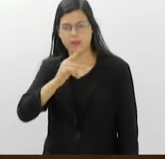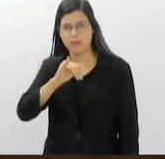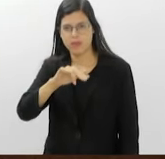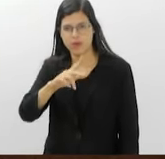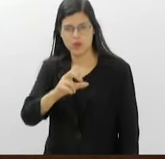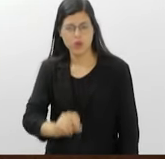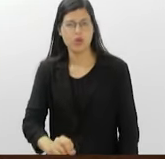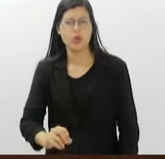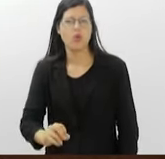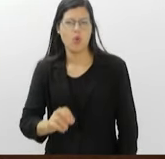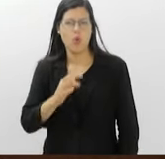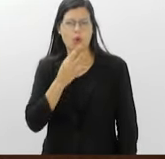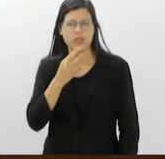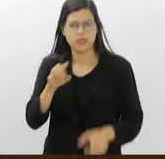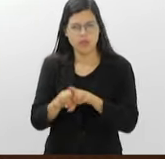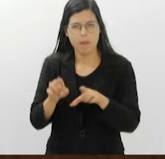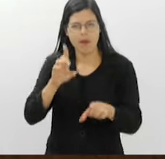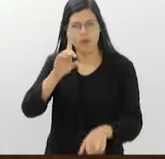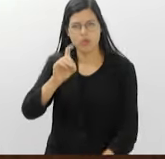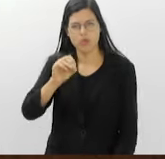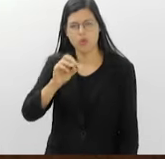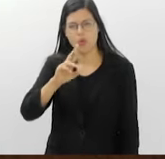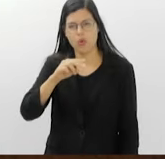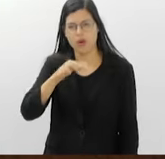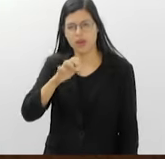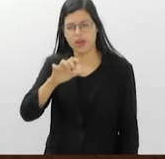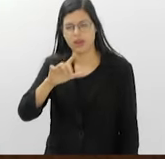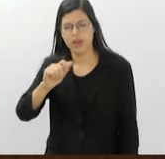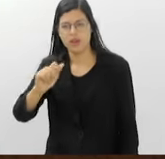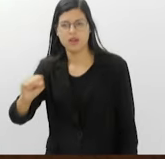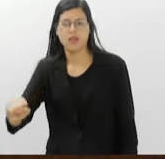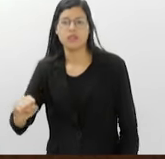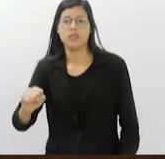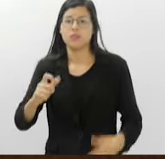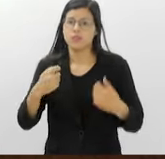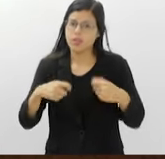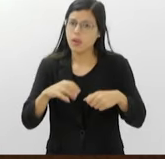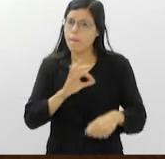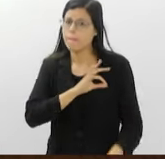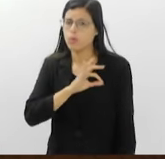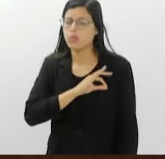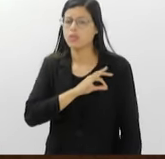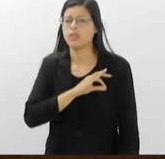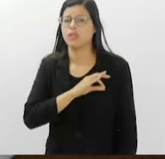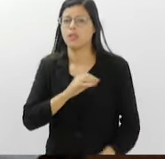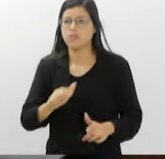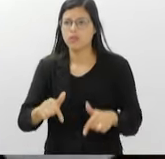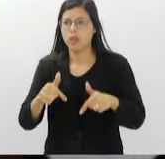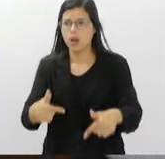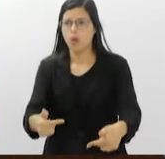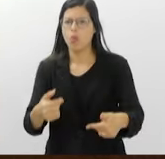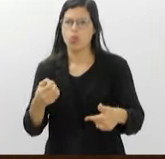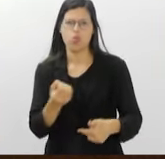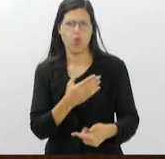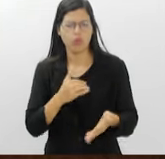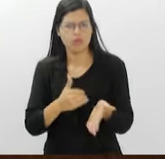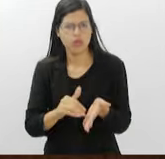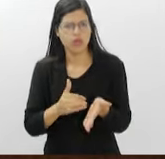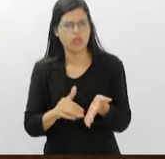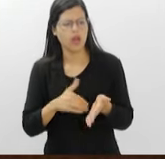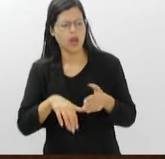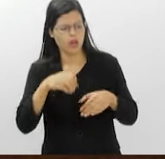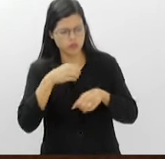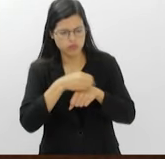e a Polícia Civil tem que tomar providência. Vou levar o novo secretário da Polícia Civil ao conhecimento, às informações,